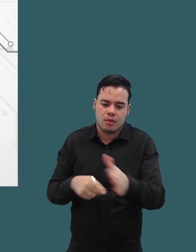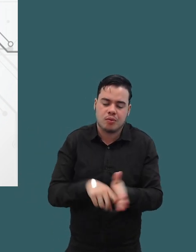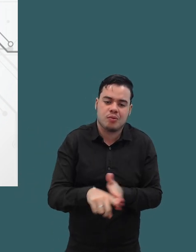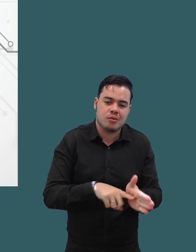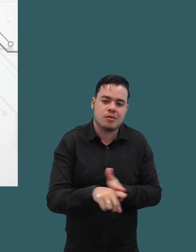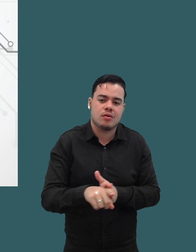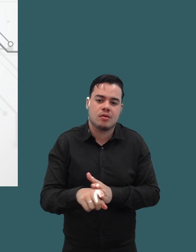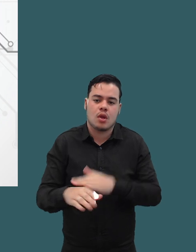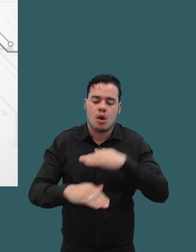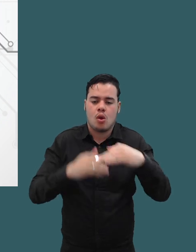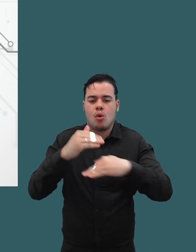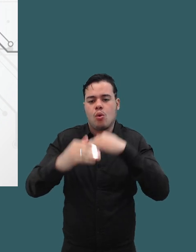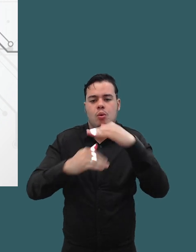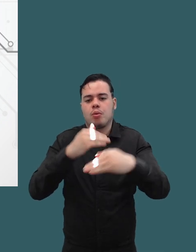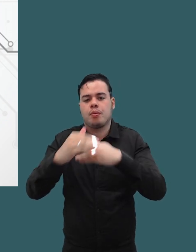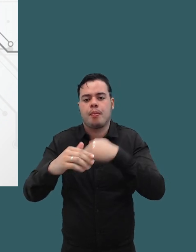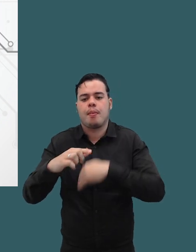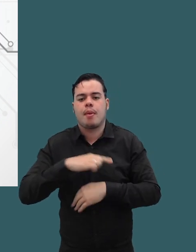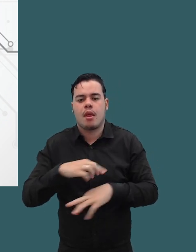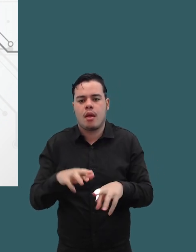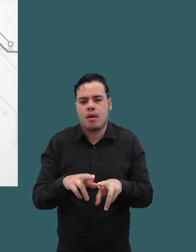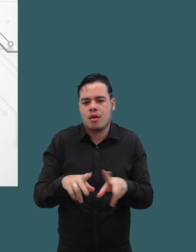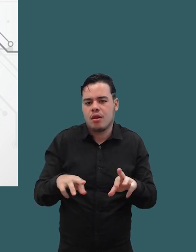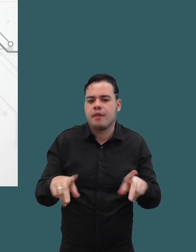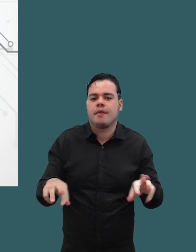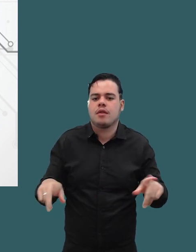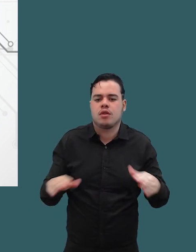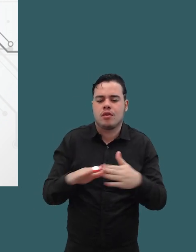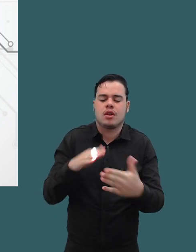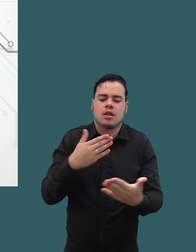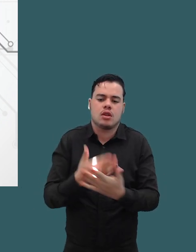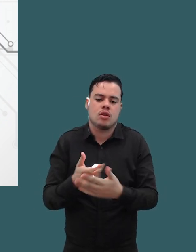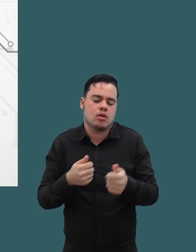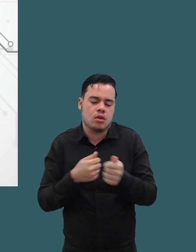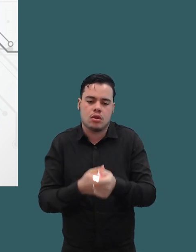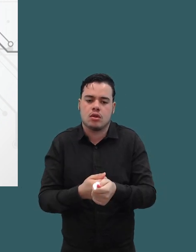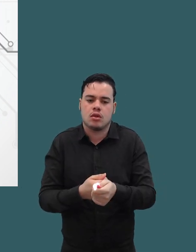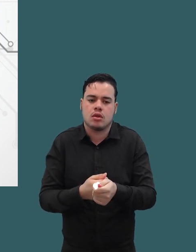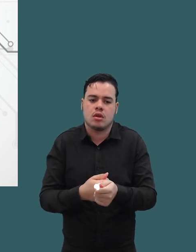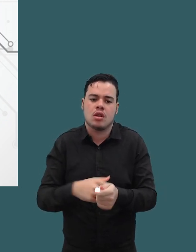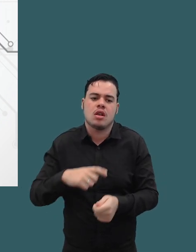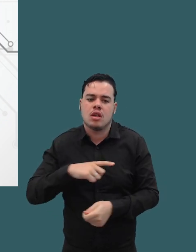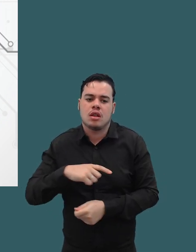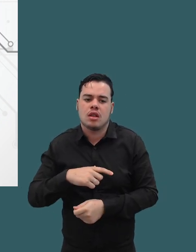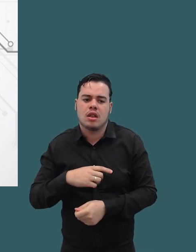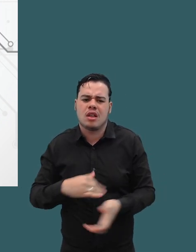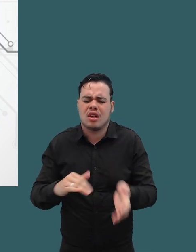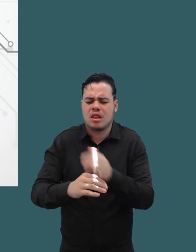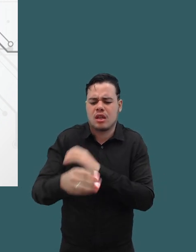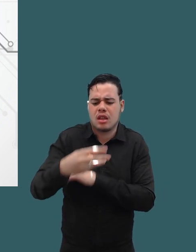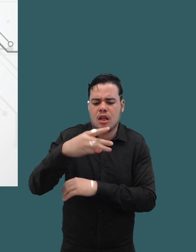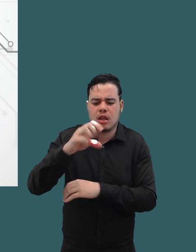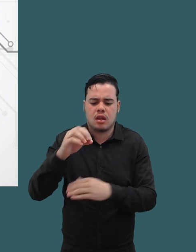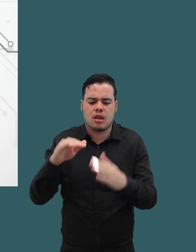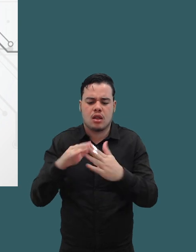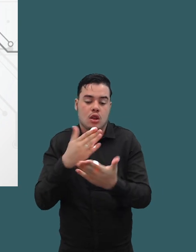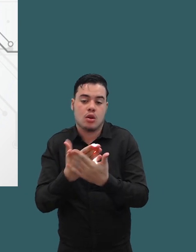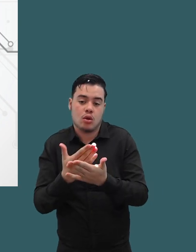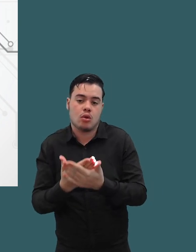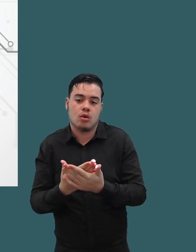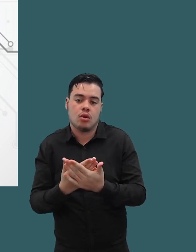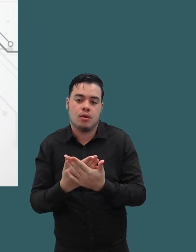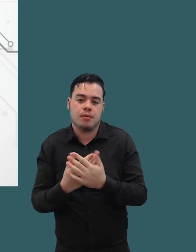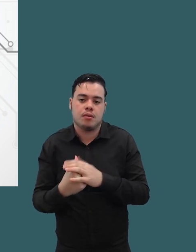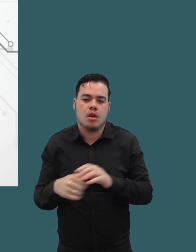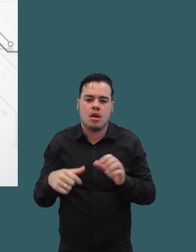isso que são várias escolas juntas. Então, você tem troncos lá de até 30 escolas, justamente para